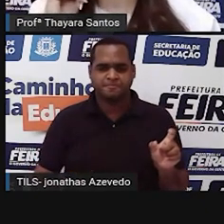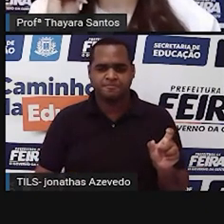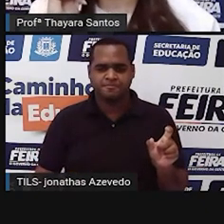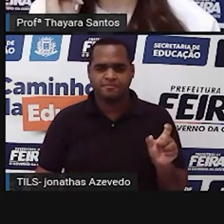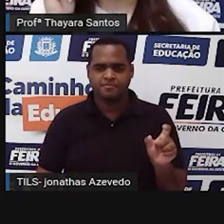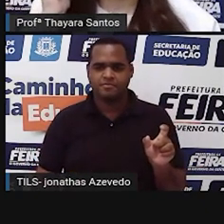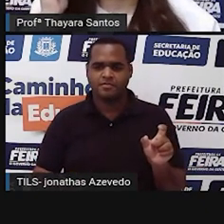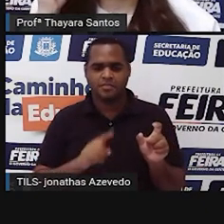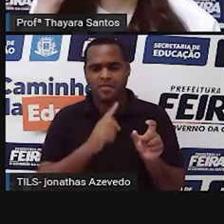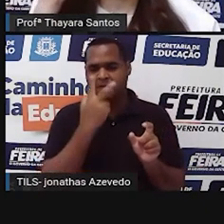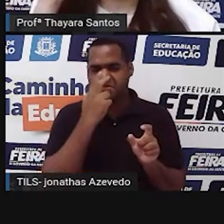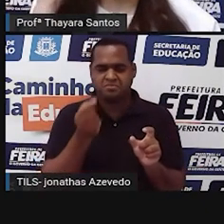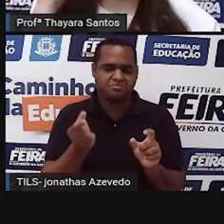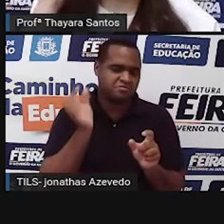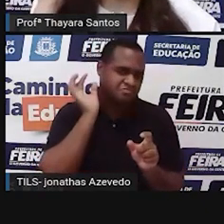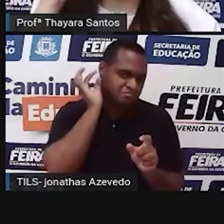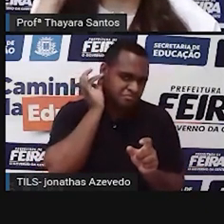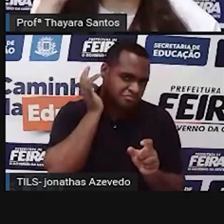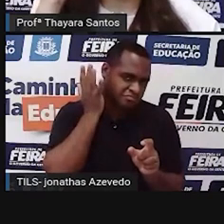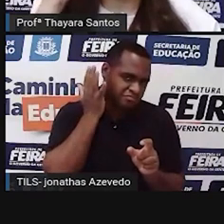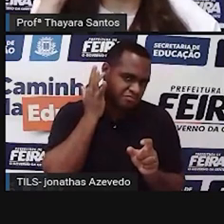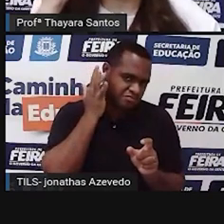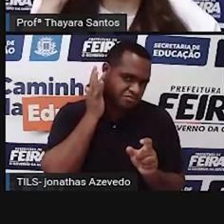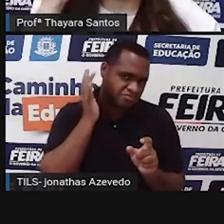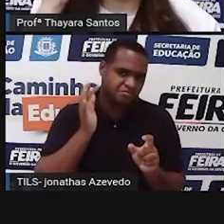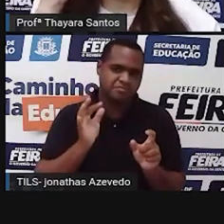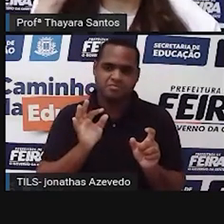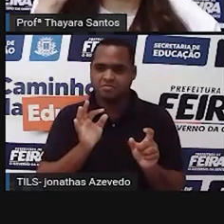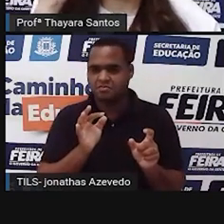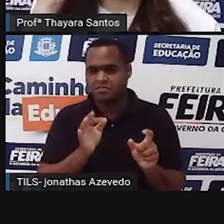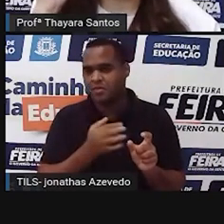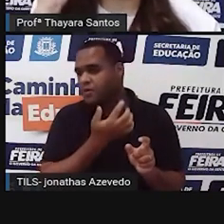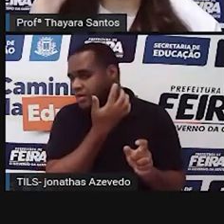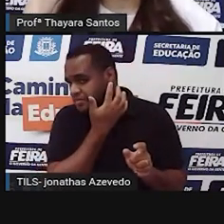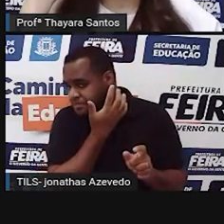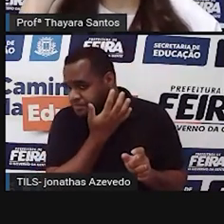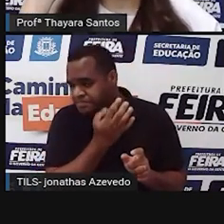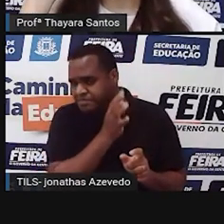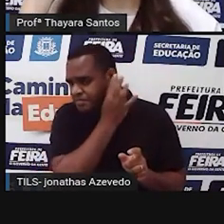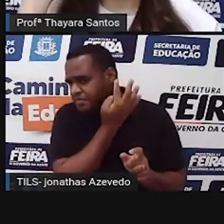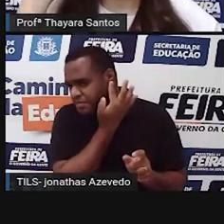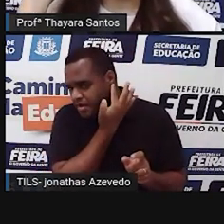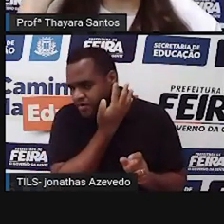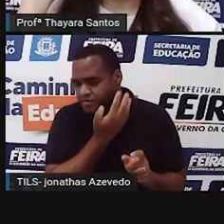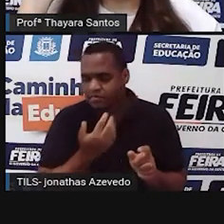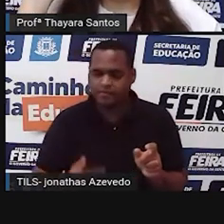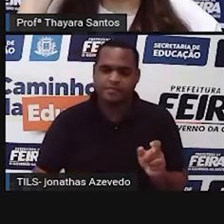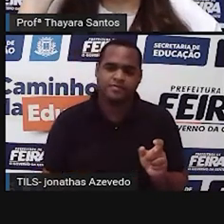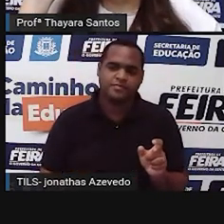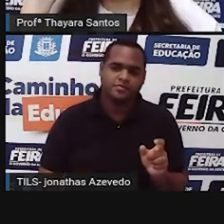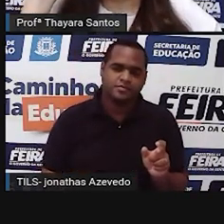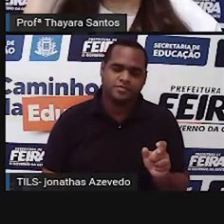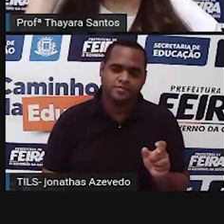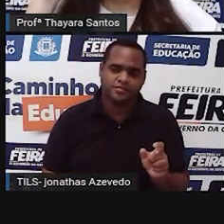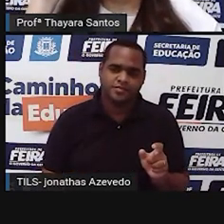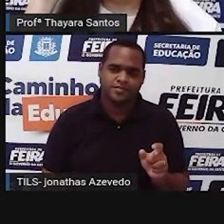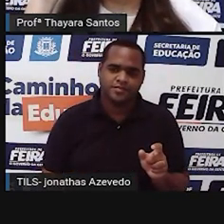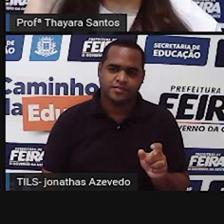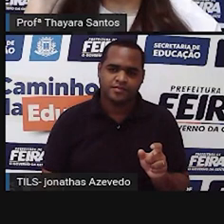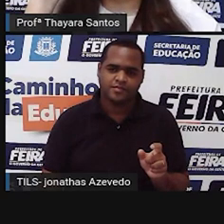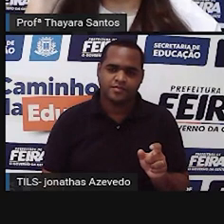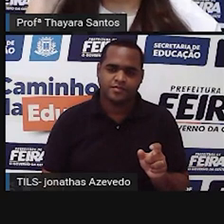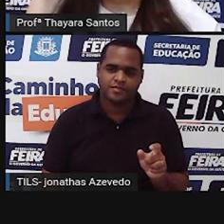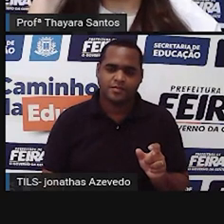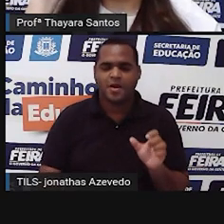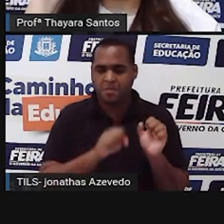o lóbulo da orelha. Essa partezinha aqui que a gente tem na orelha, que eu coloco o brinco, esse lóbulo da orelha é o fenótipo, né?